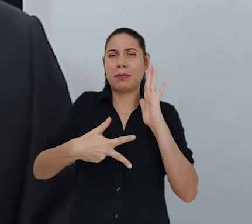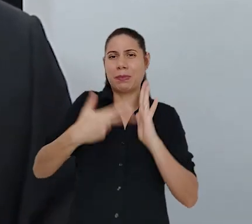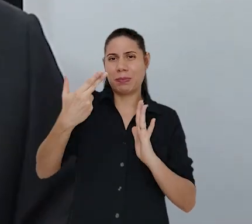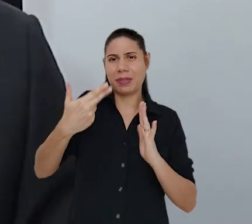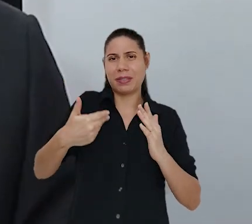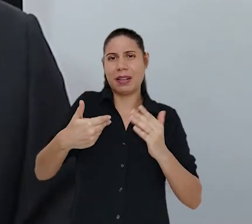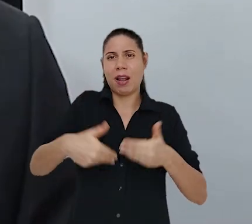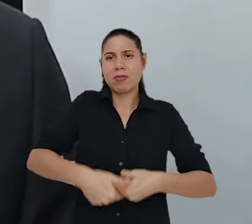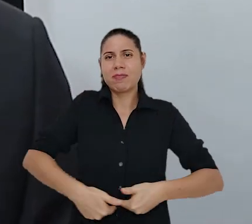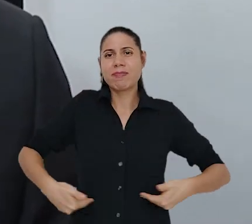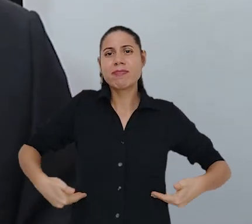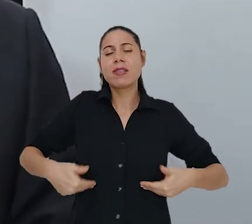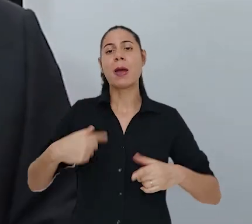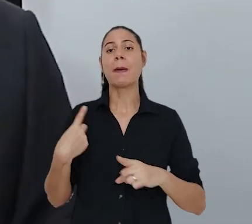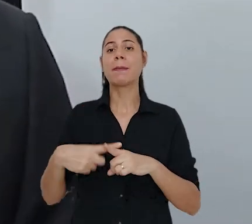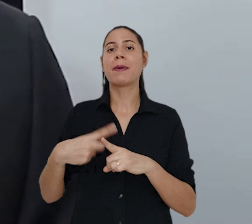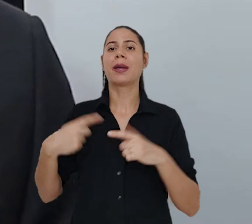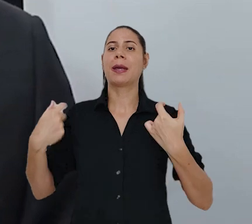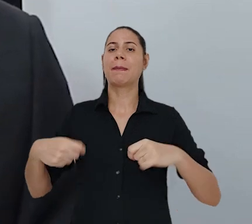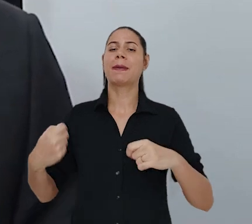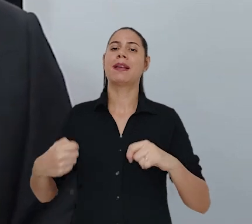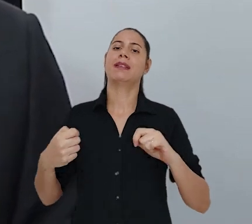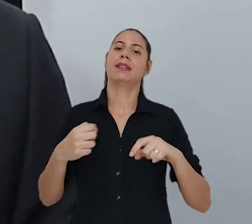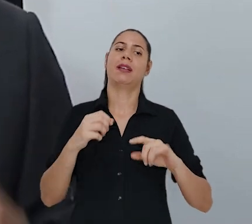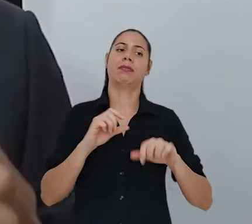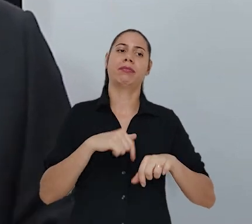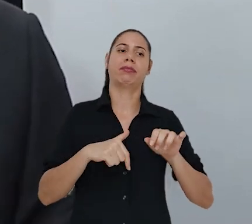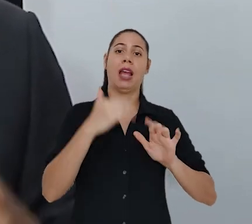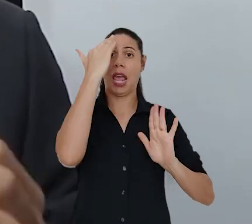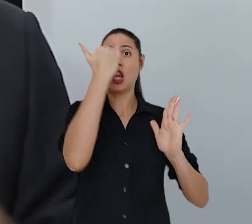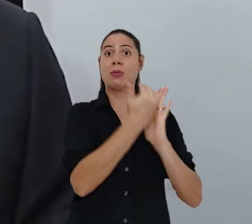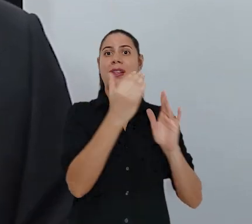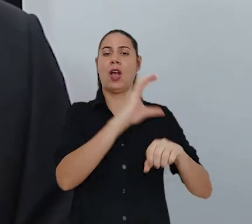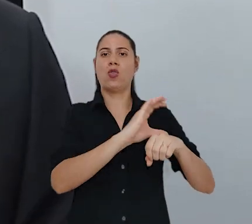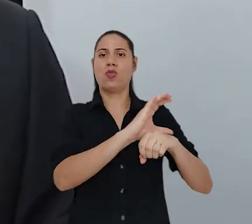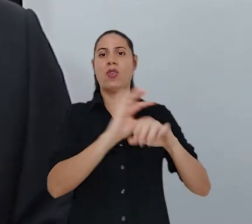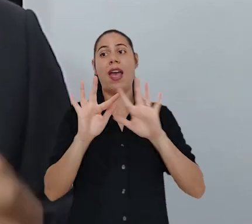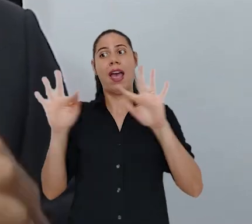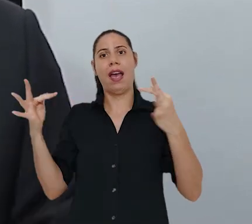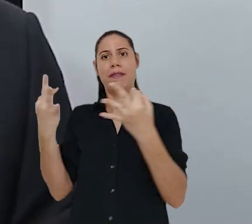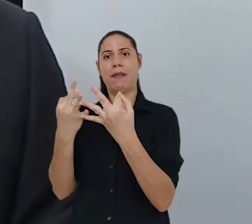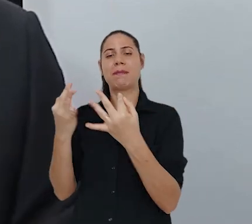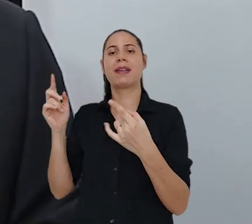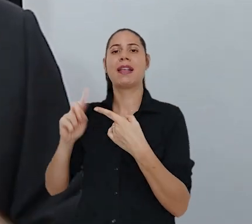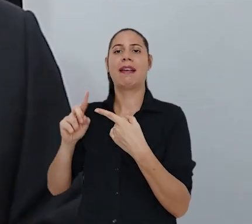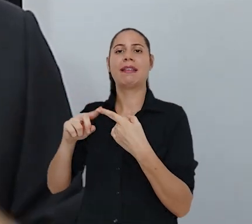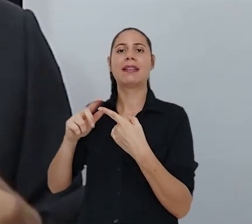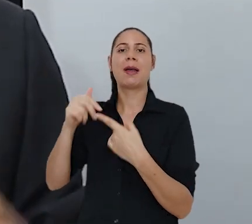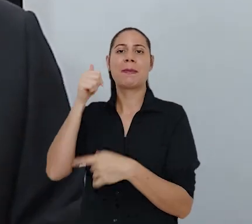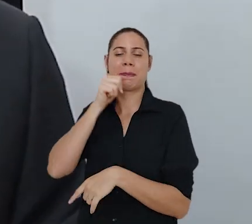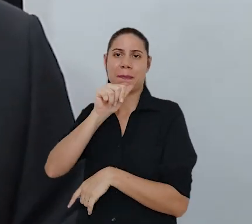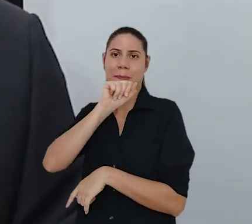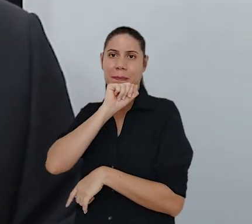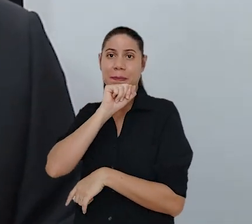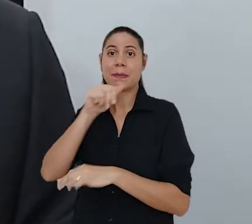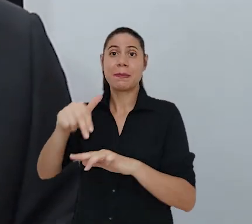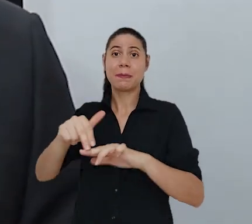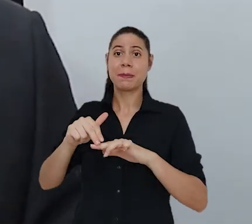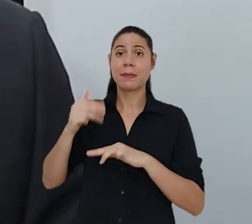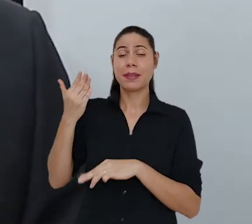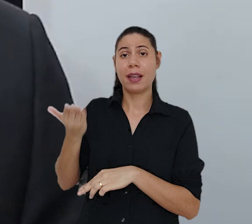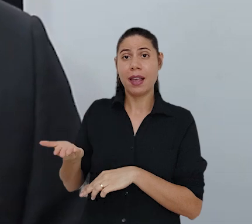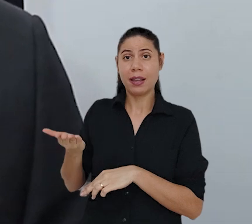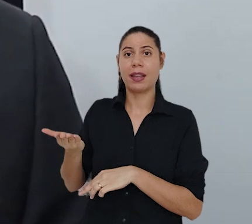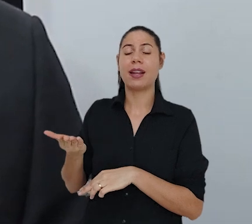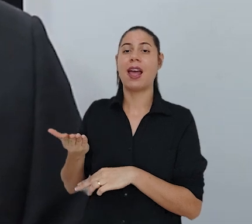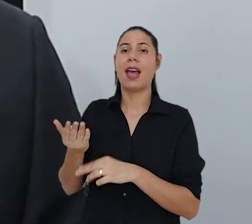de parto cesariana, tudo isso devido à proteção constitucional à família e à maternidade, uma